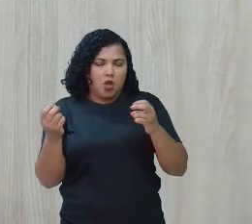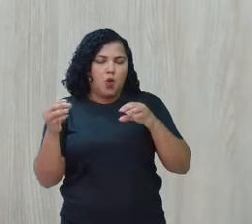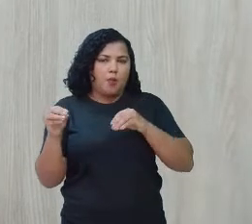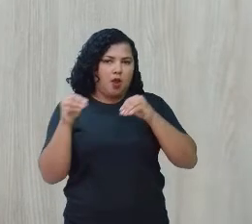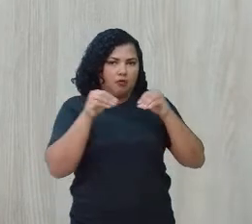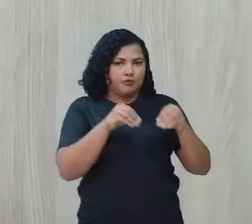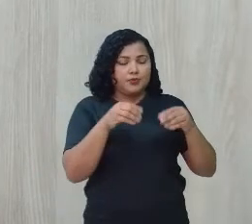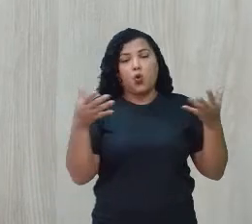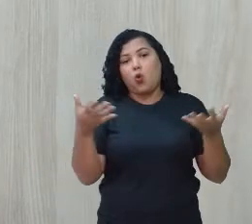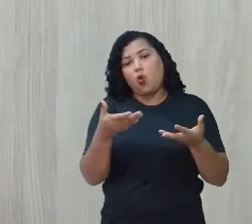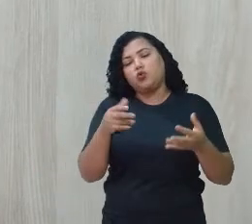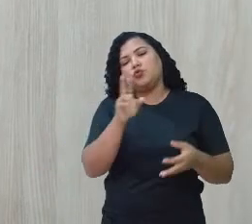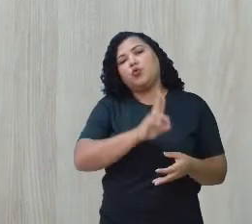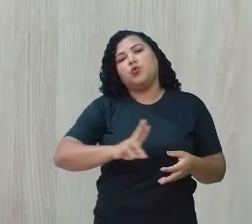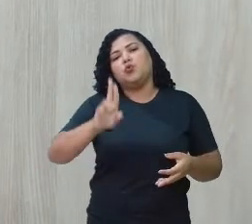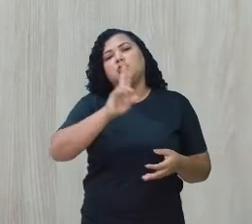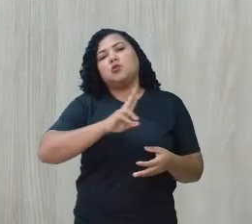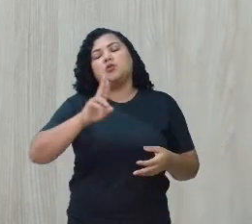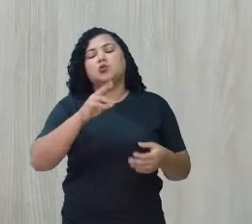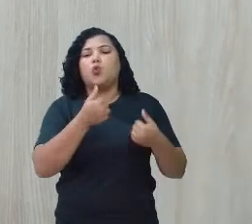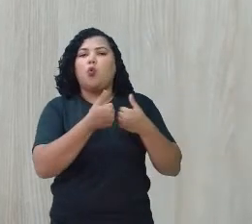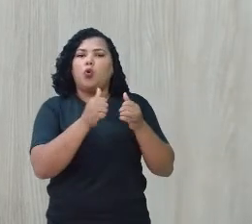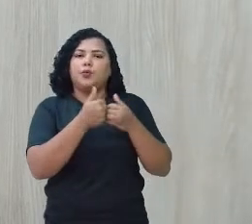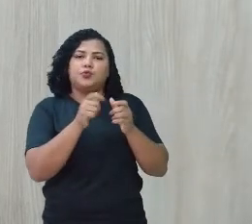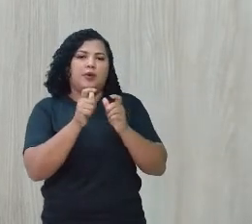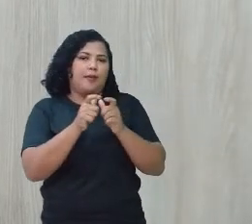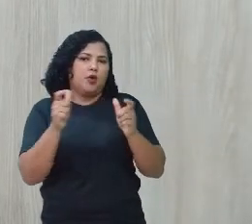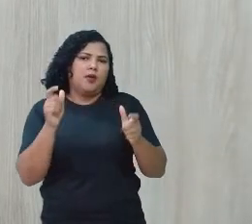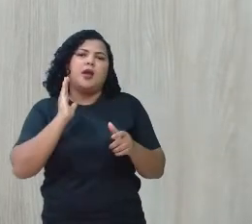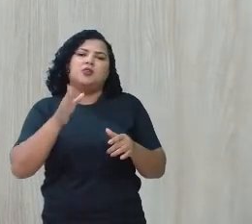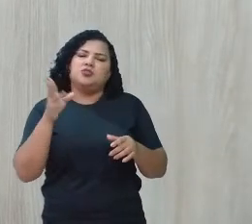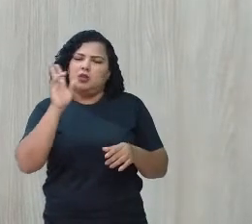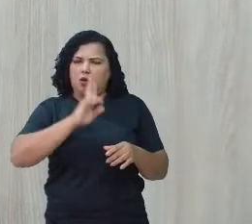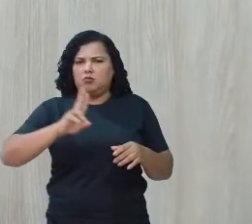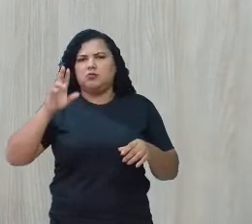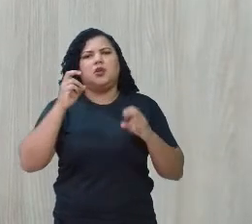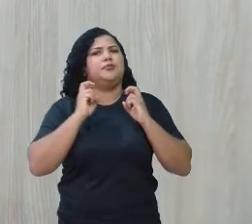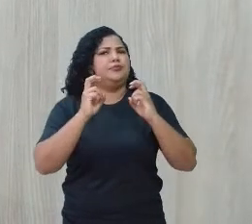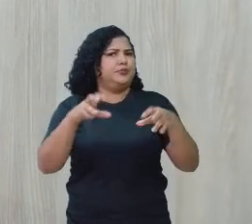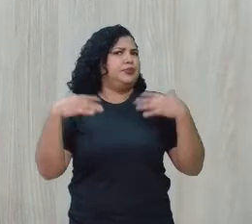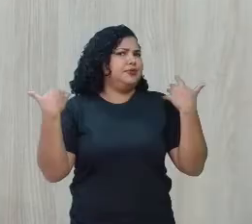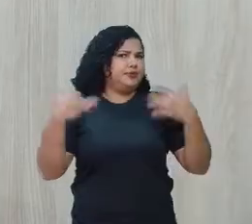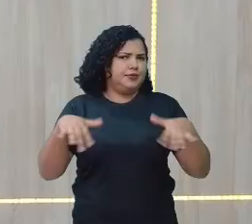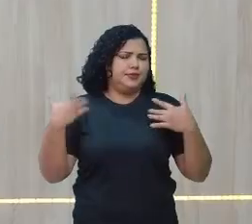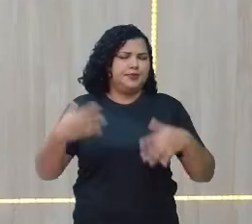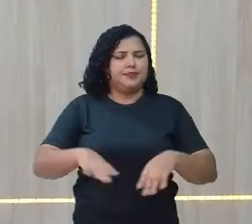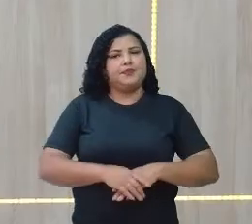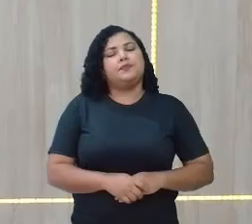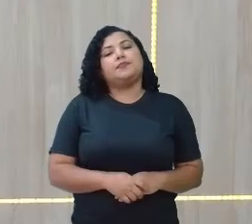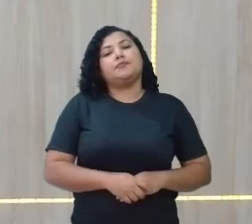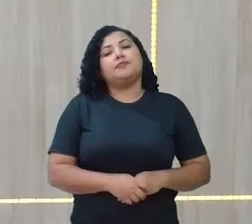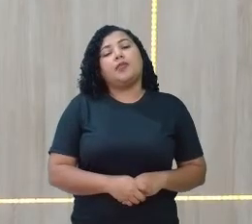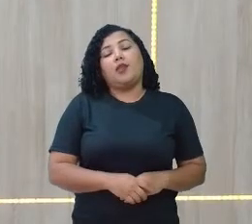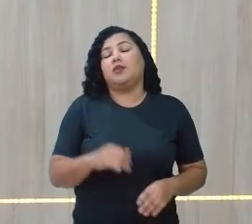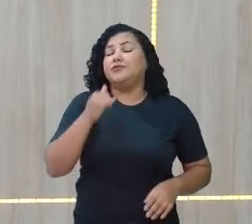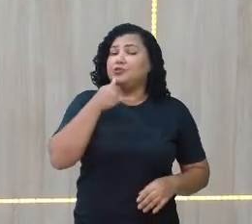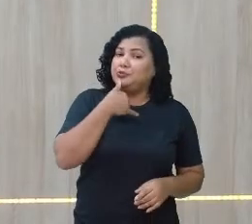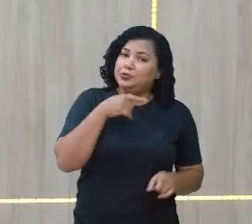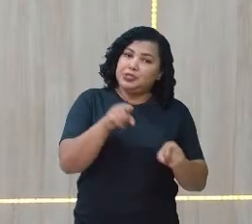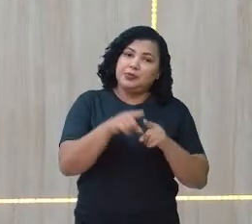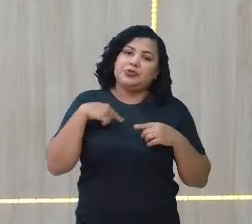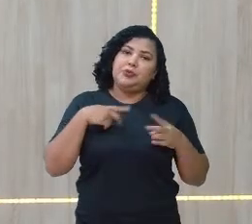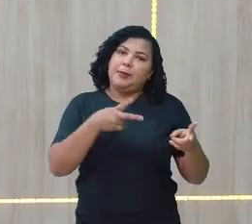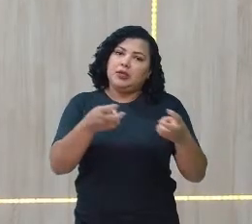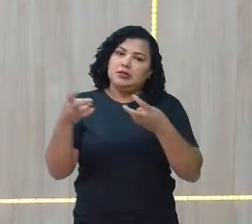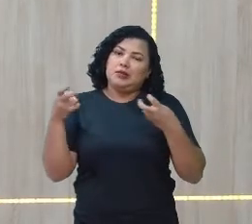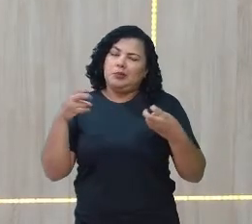deslocar. Agora eu estou usando o ônibus, mas assim, já usei muito o metrô também. Infelizmente, né, a gente tem visto algumas